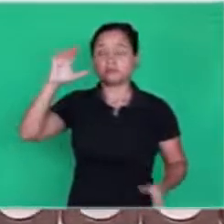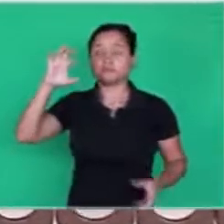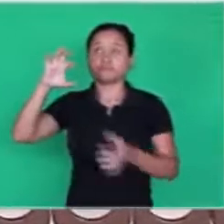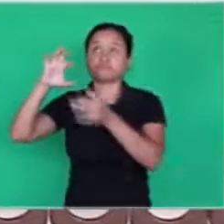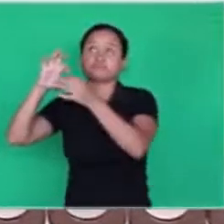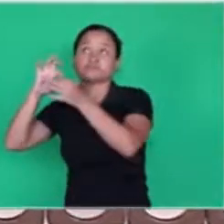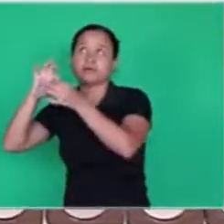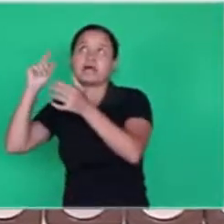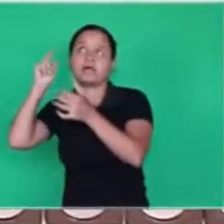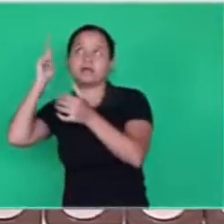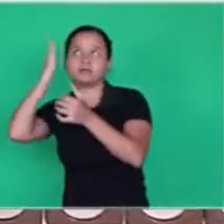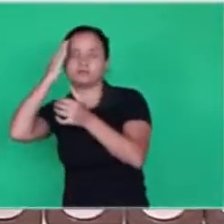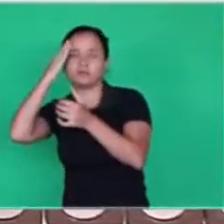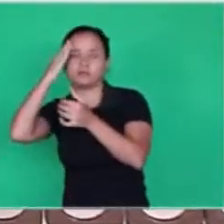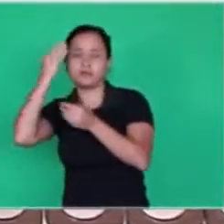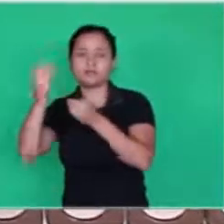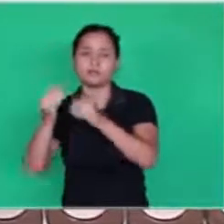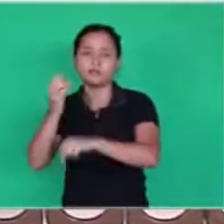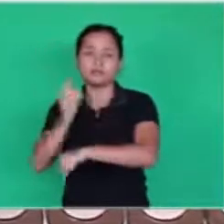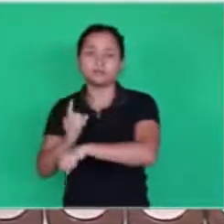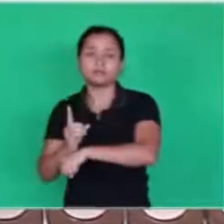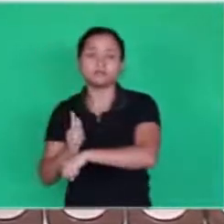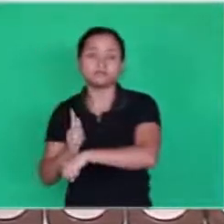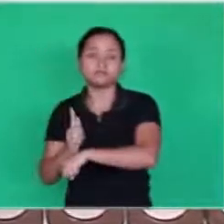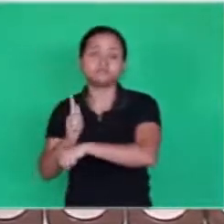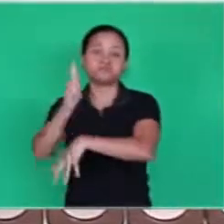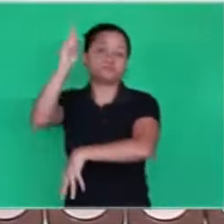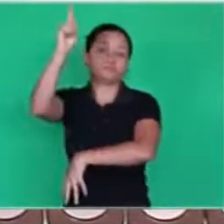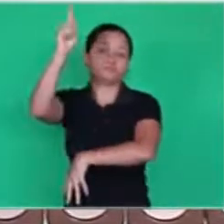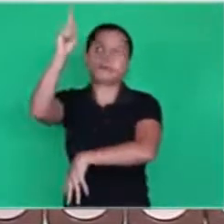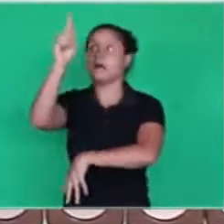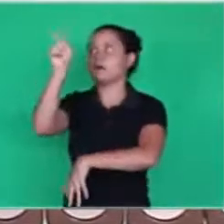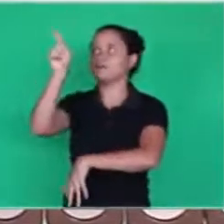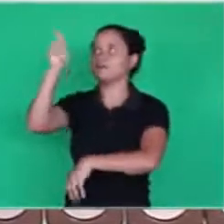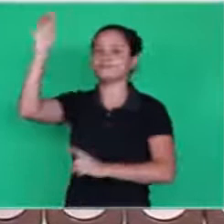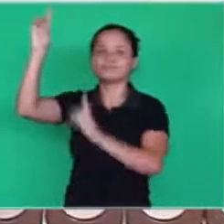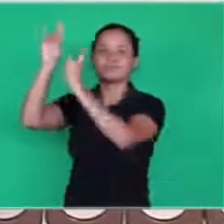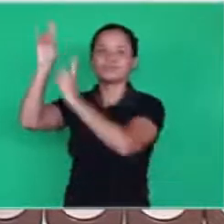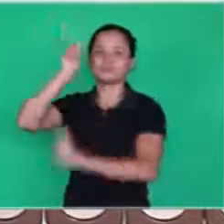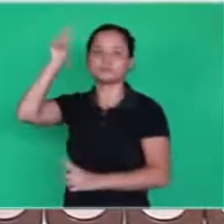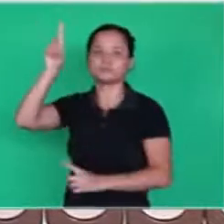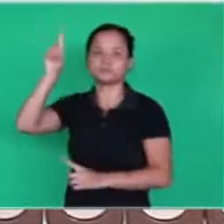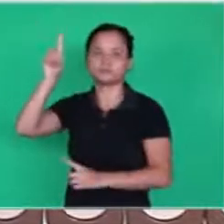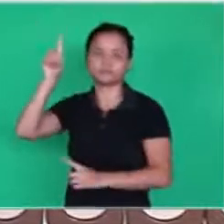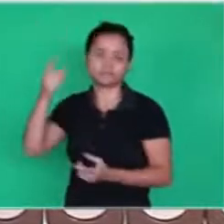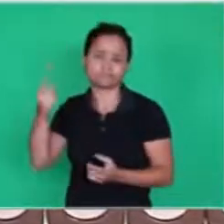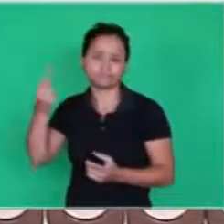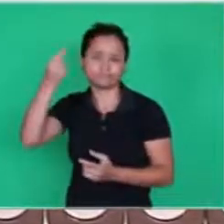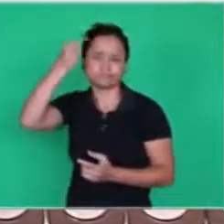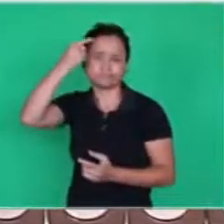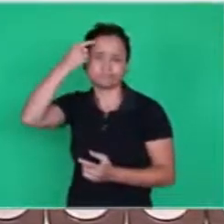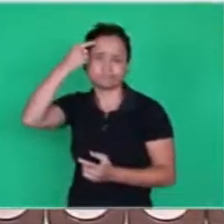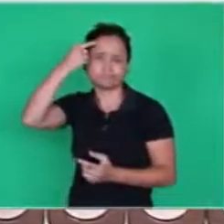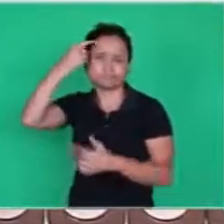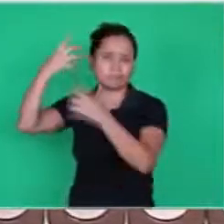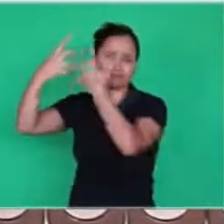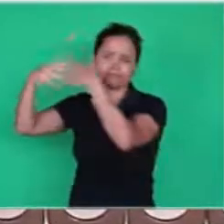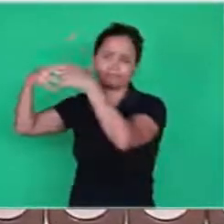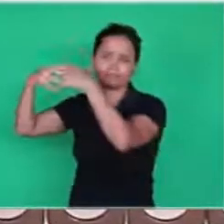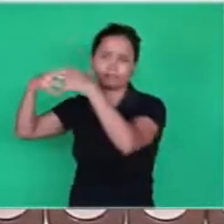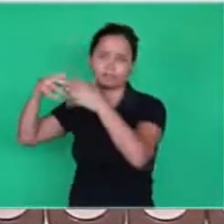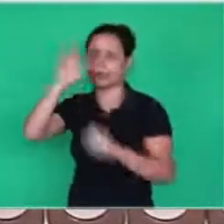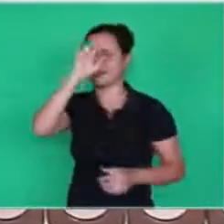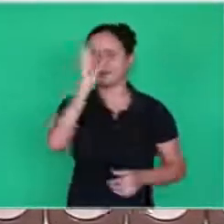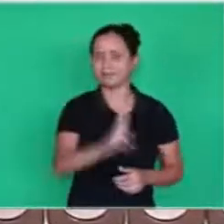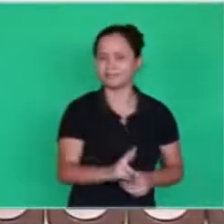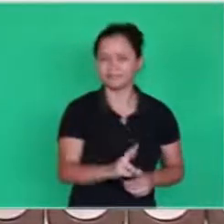vai encontrar-se com Deus. Meus irmãos, isso é a mentalidade. Não há razão no mundo que atinja um